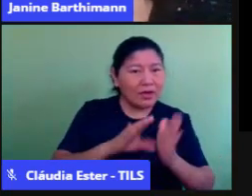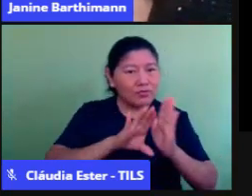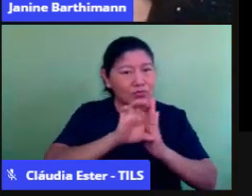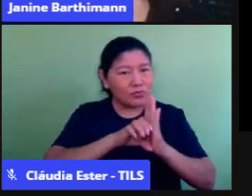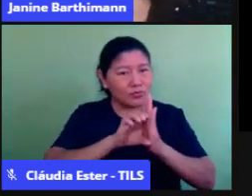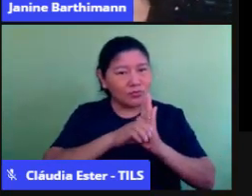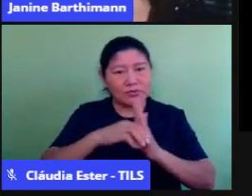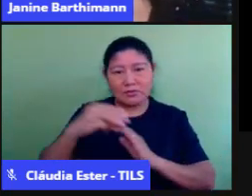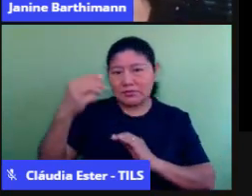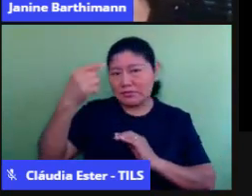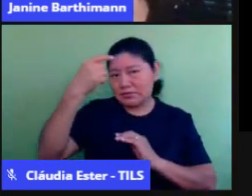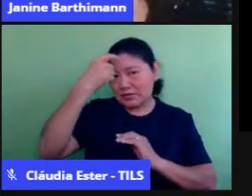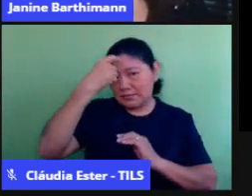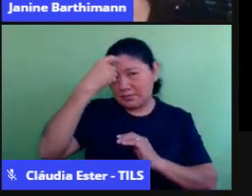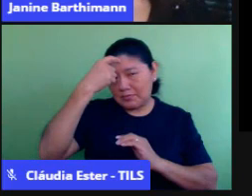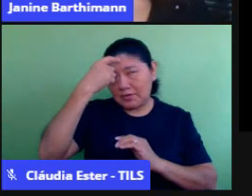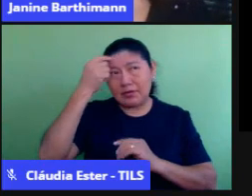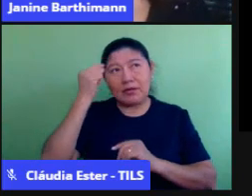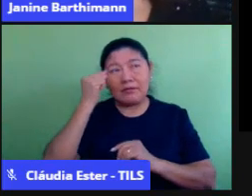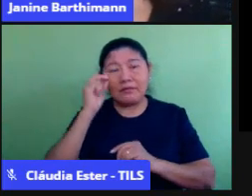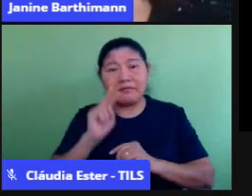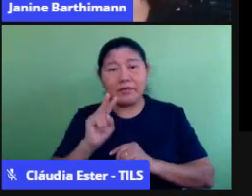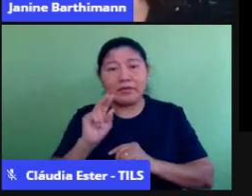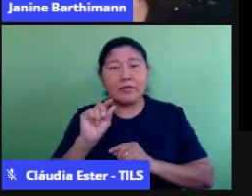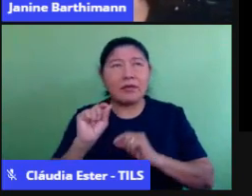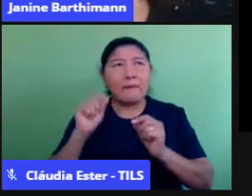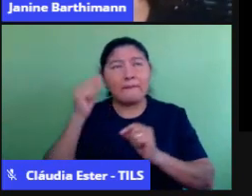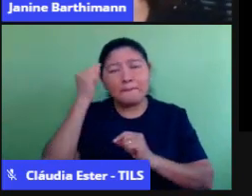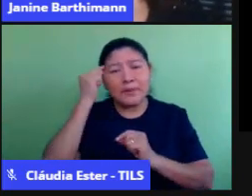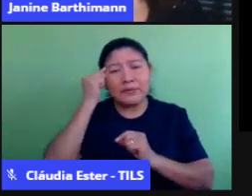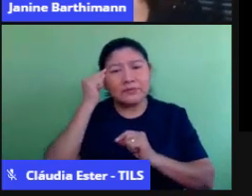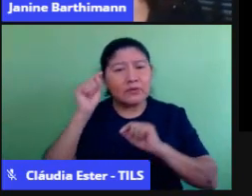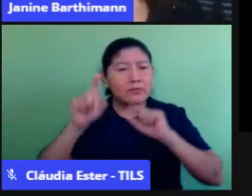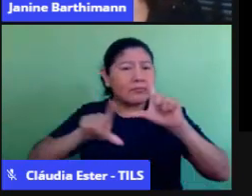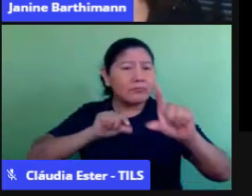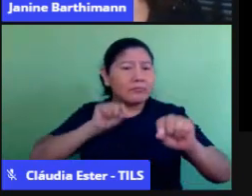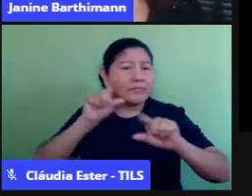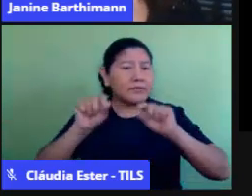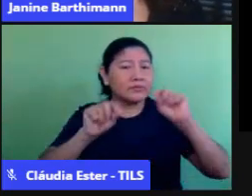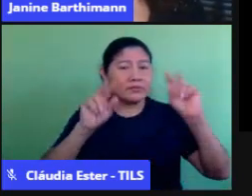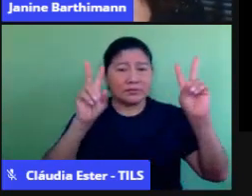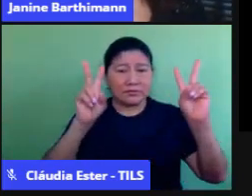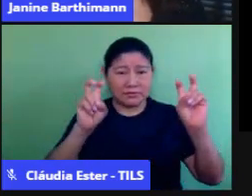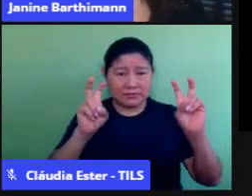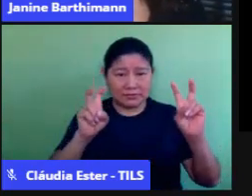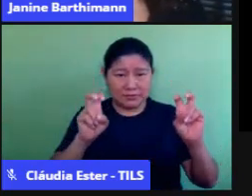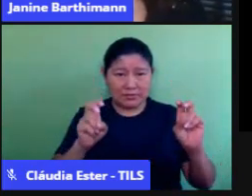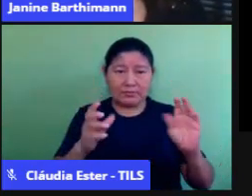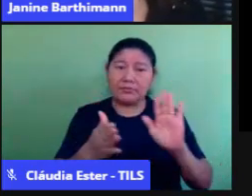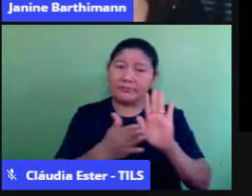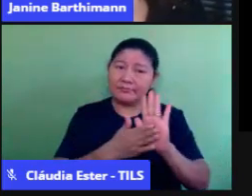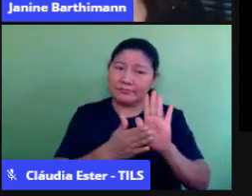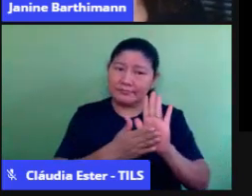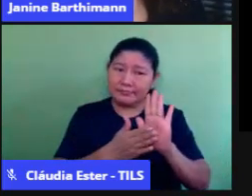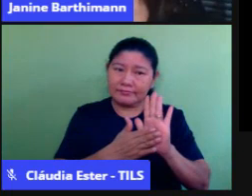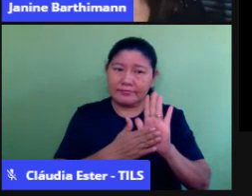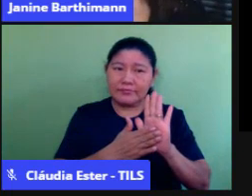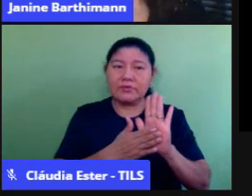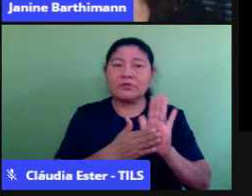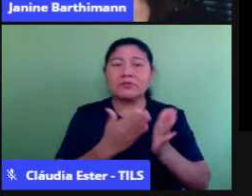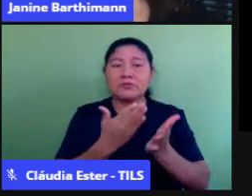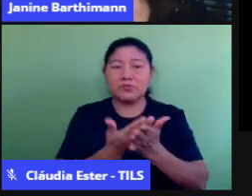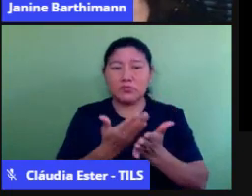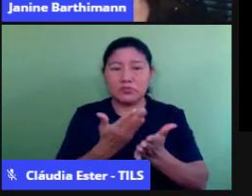como que foi pensado a escolha desse propósito de se trabalhar com